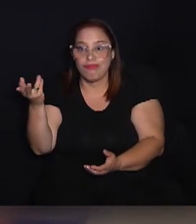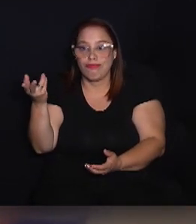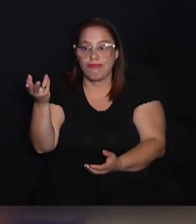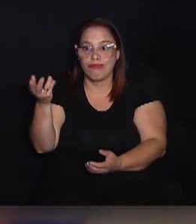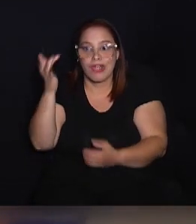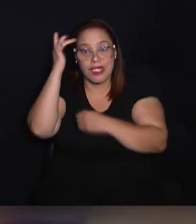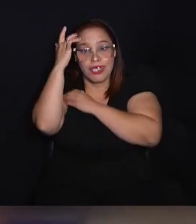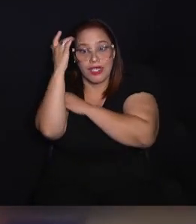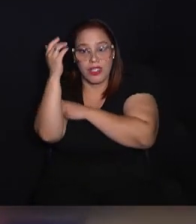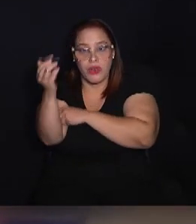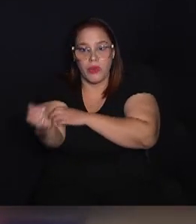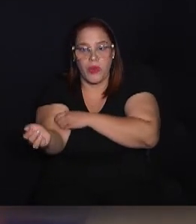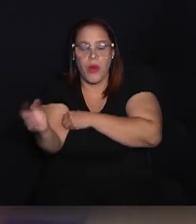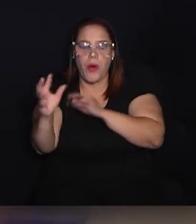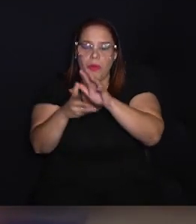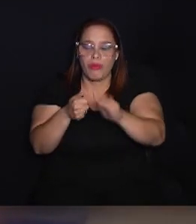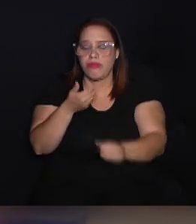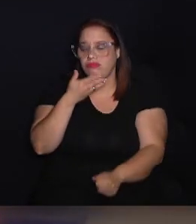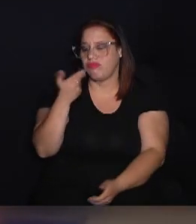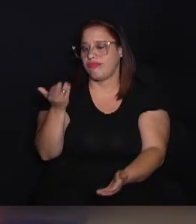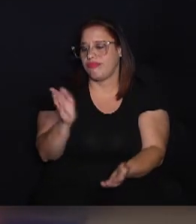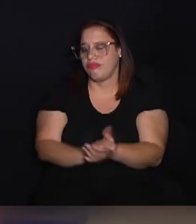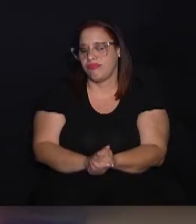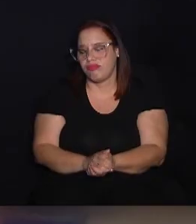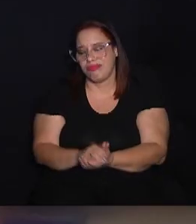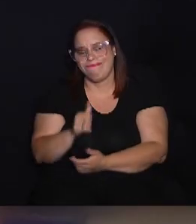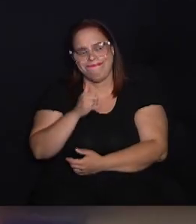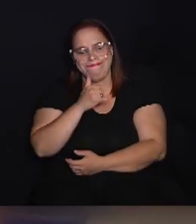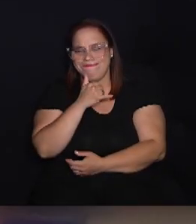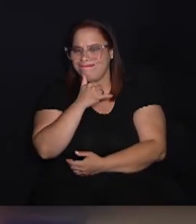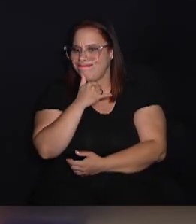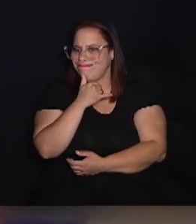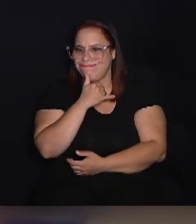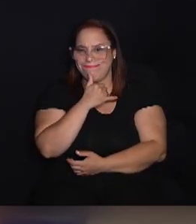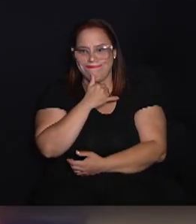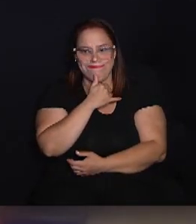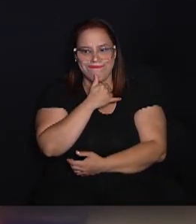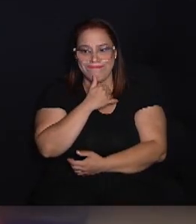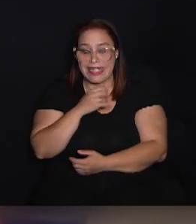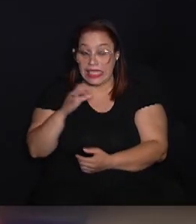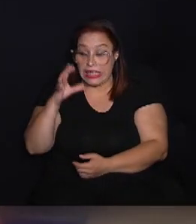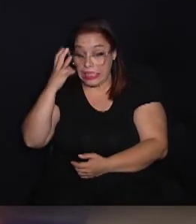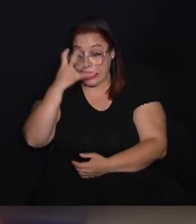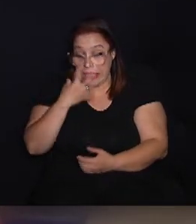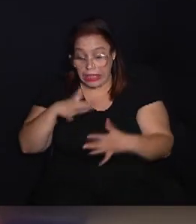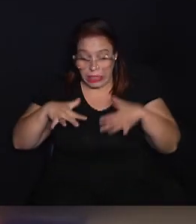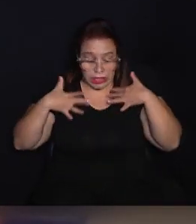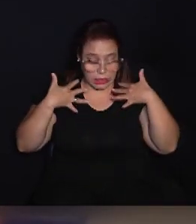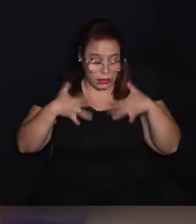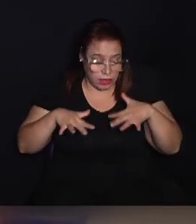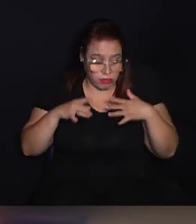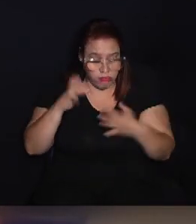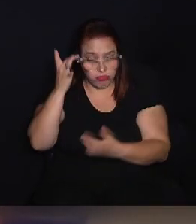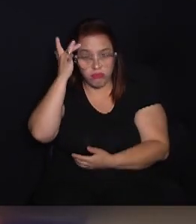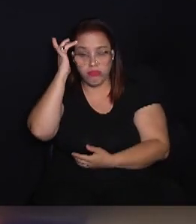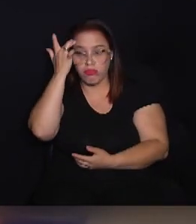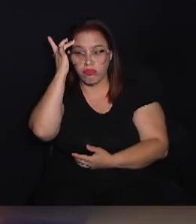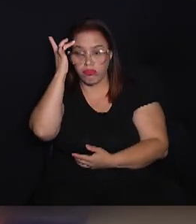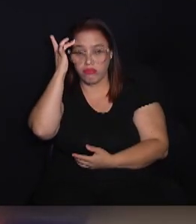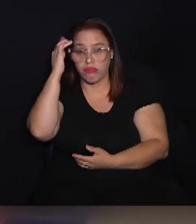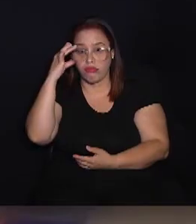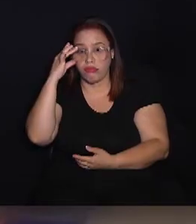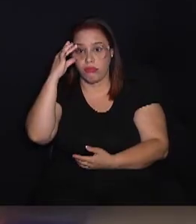expressão pública de muita gente que está indignada com a situação e que está vendo que a situação política,